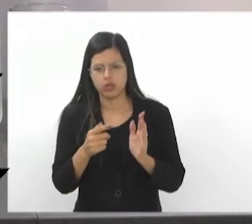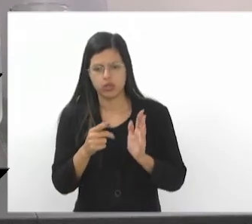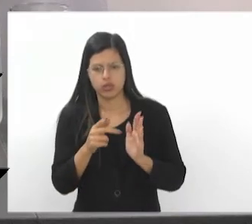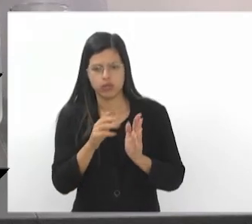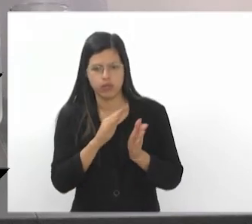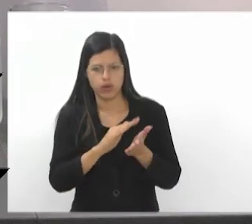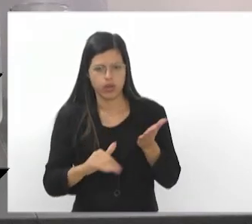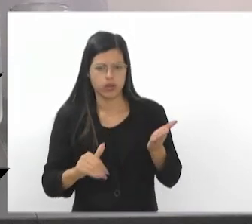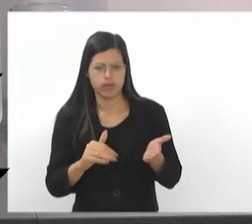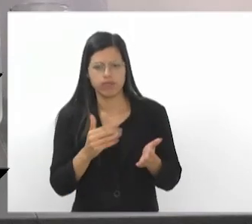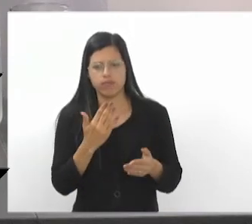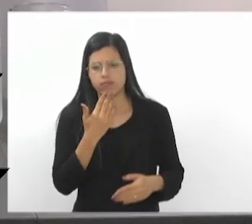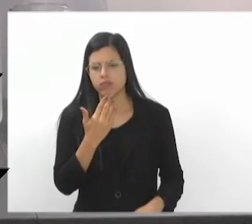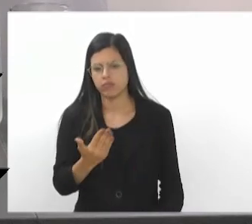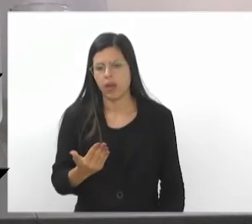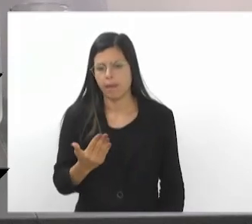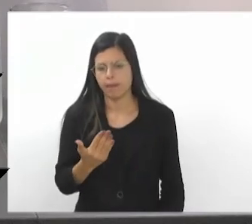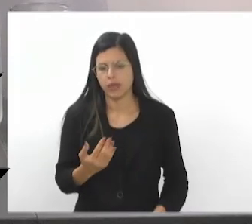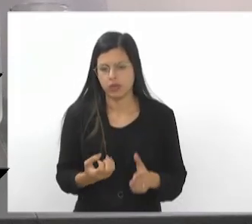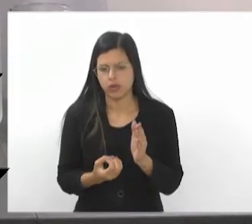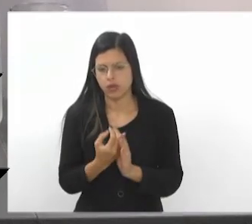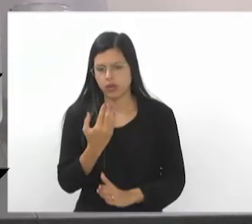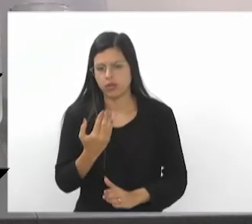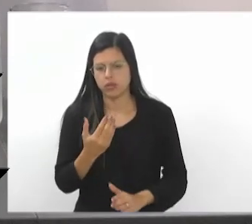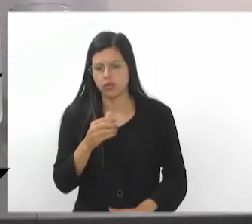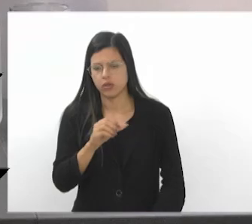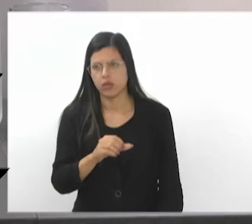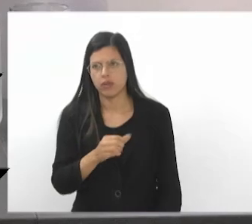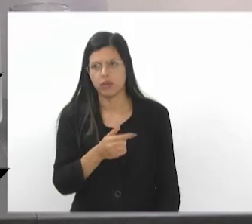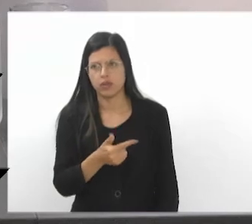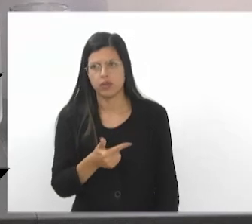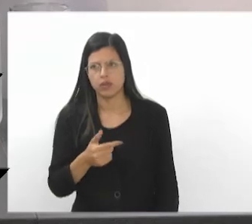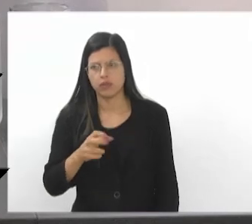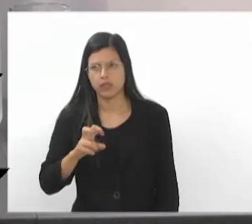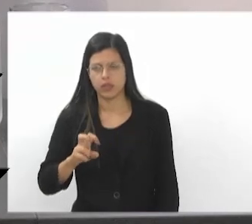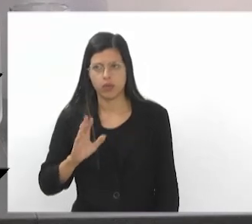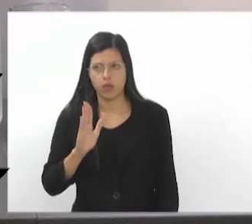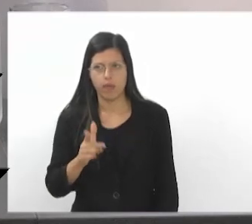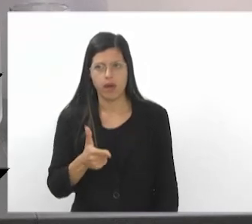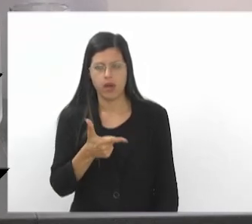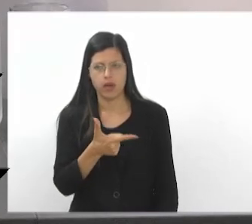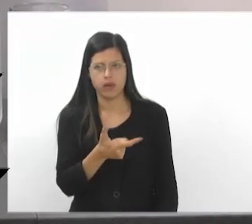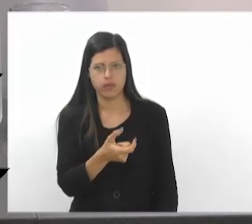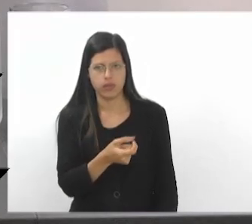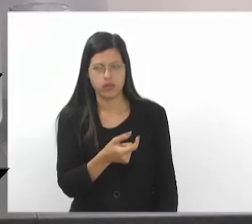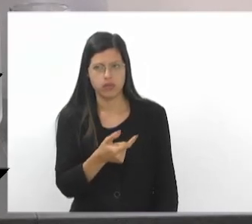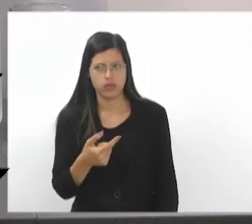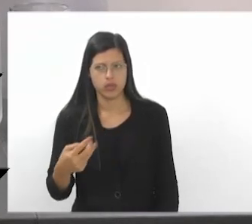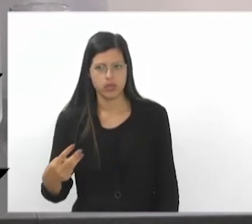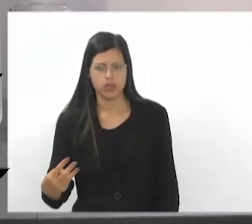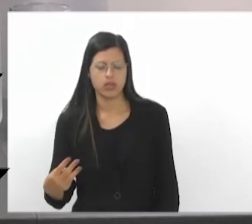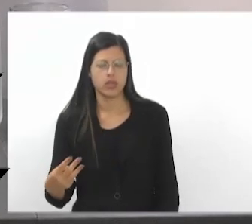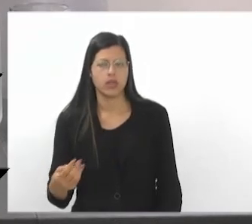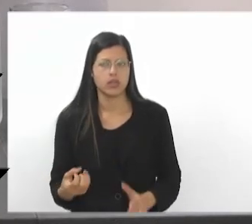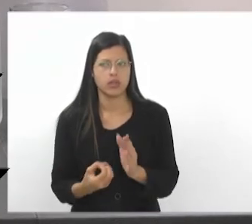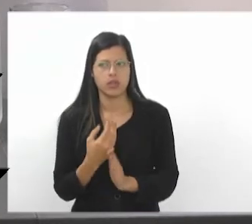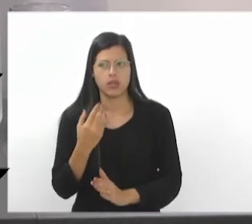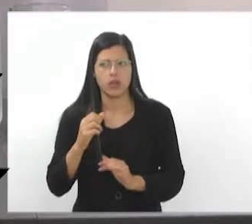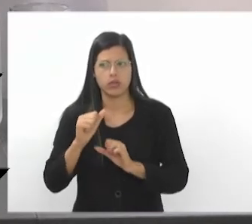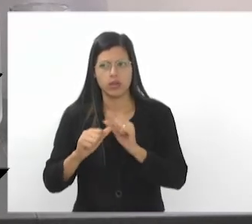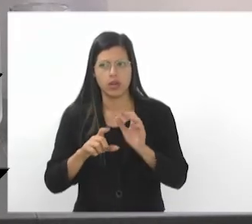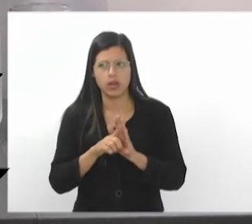a pedido do autor. Seria o projeto de lei 925 de 23, de autoria do deputado Daniel Librelon e Andrezinho Siciliano, que altera a